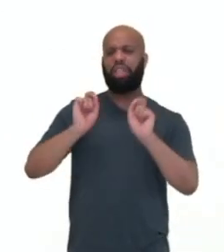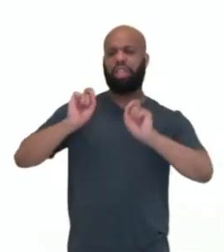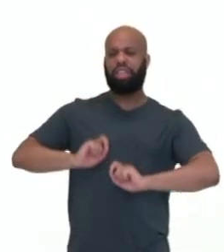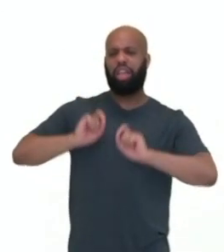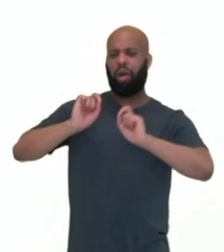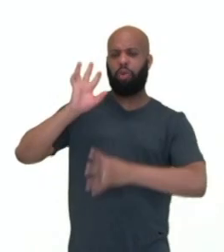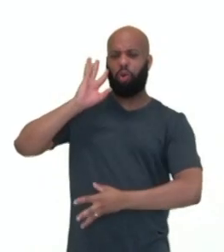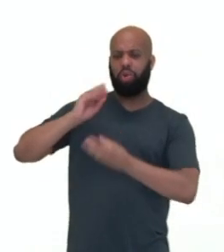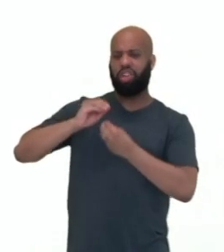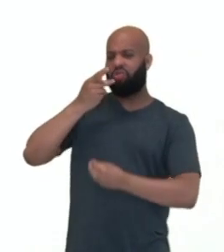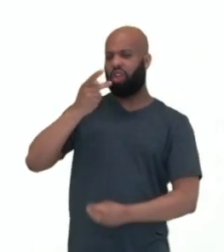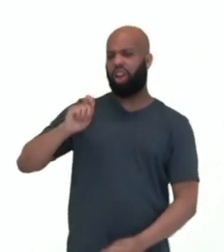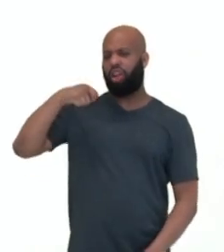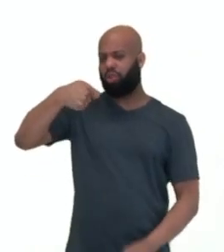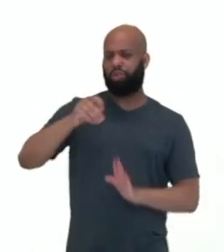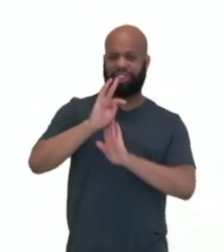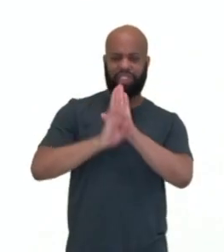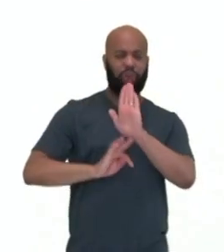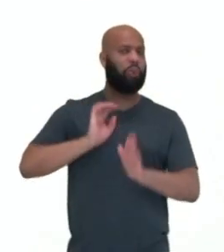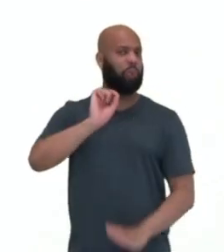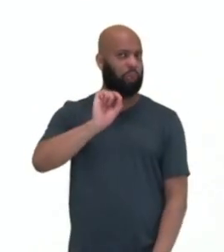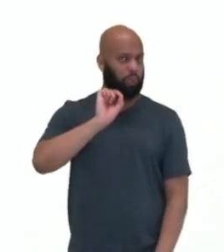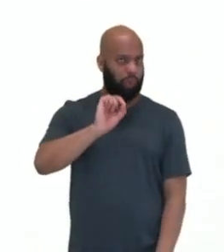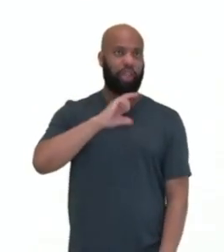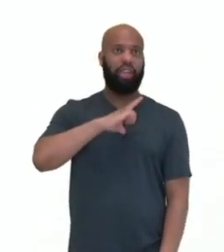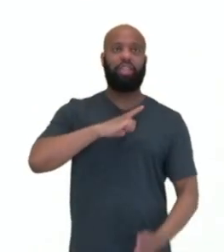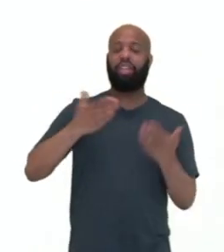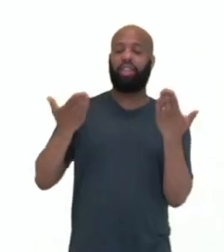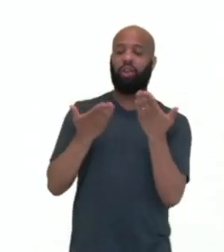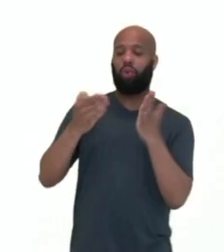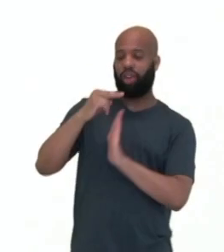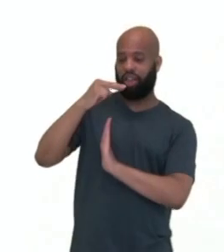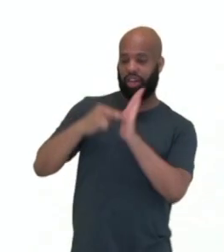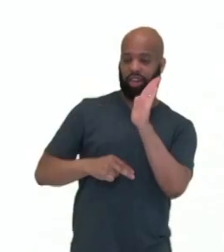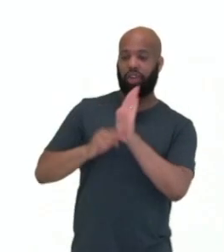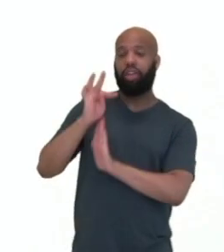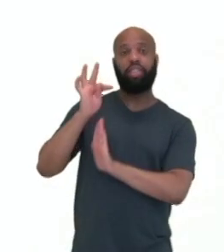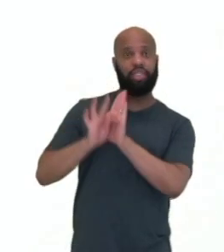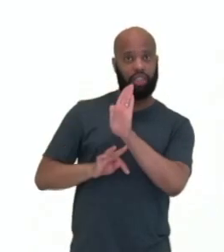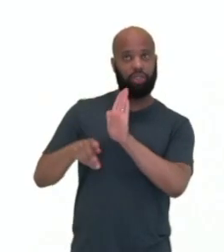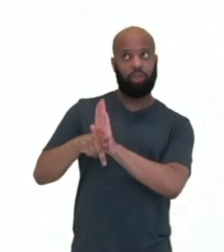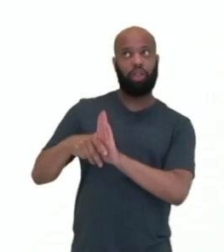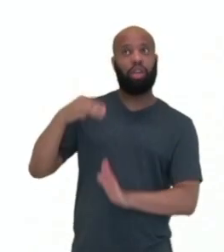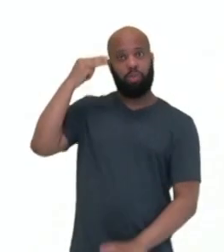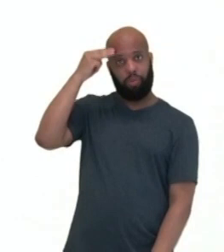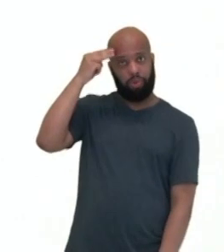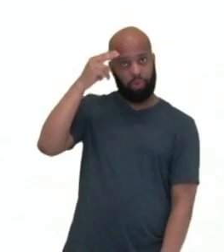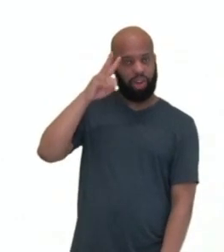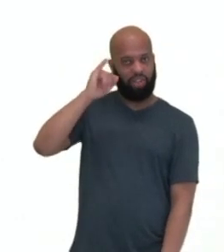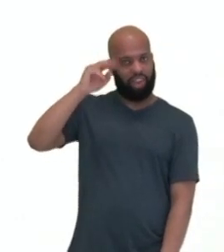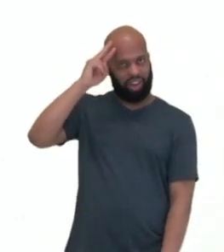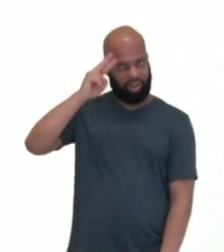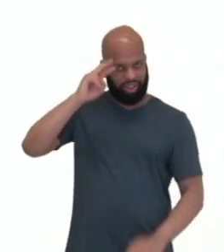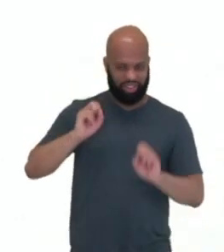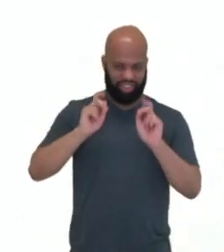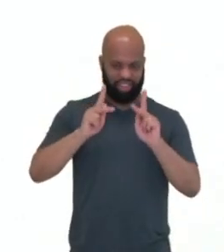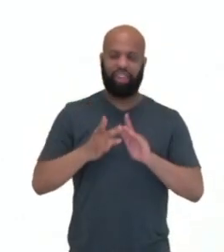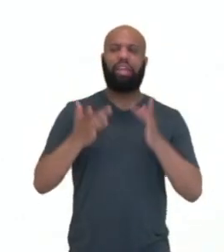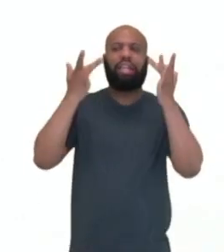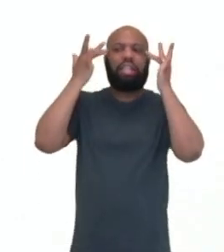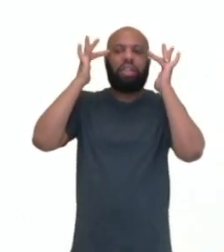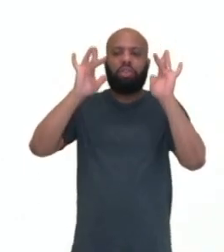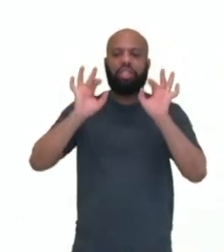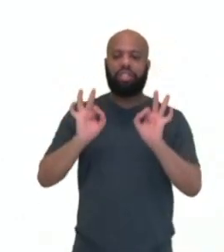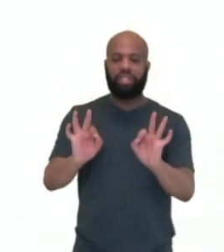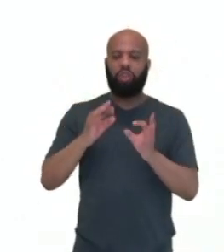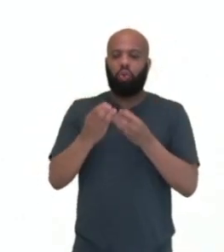podemos afirmar sobre o texto? Então, nós temos aqui a leitura do texto memorialístico, vamos retomar. Não sei bem